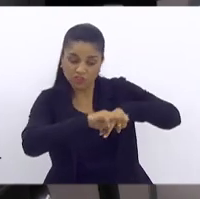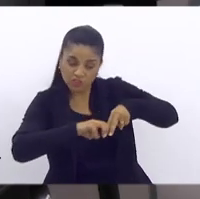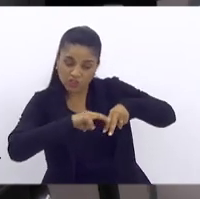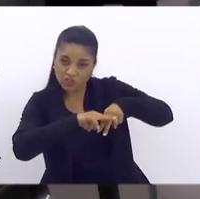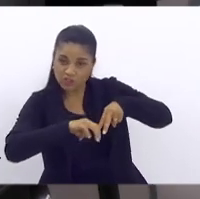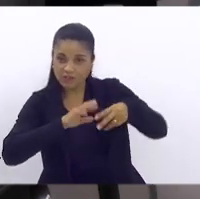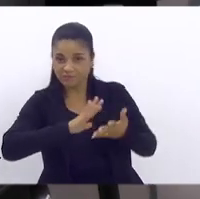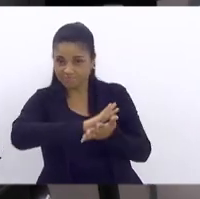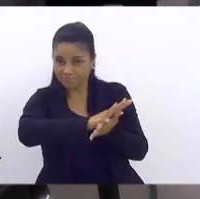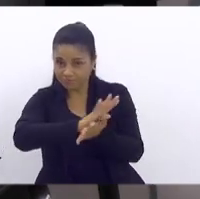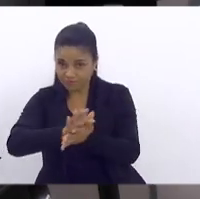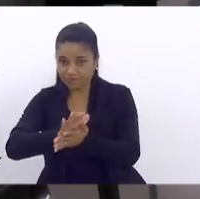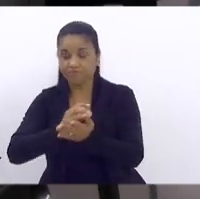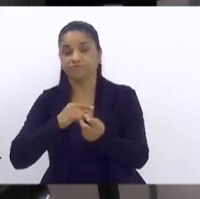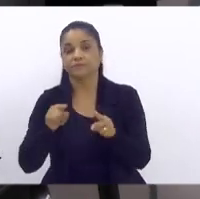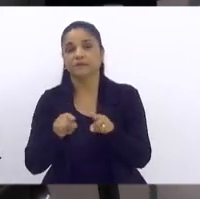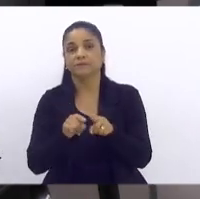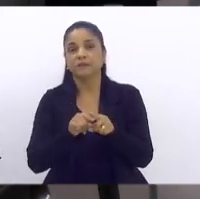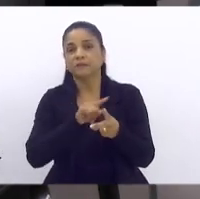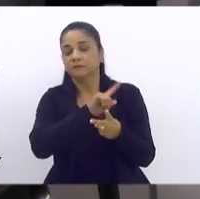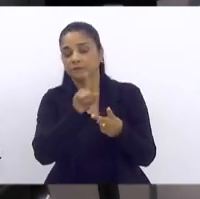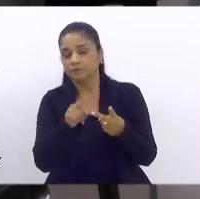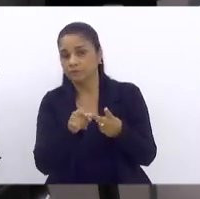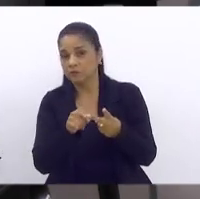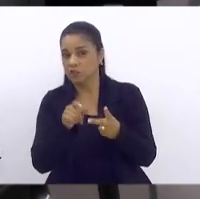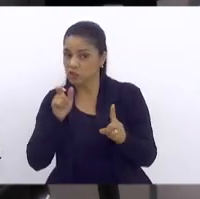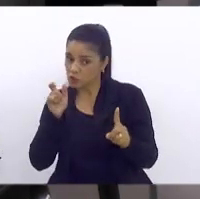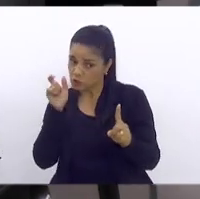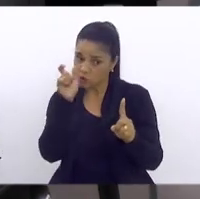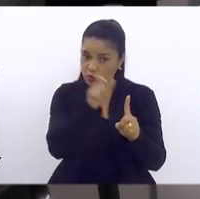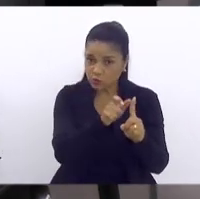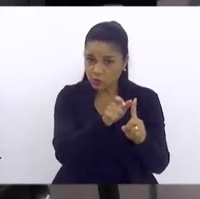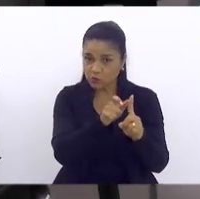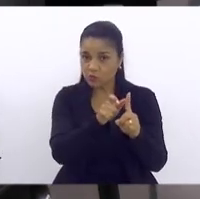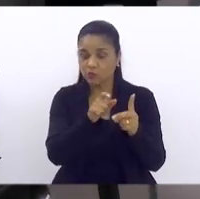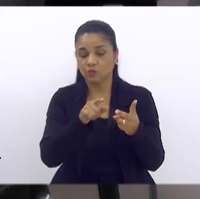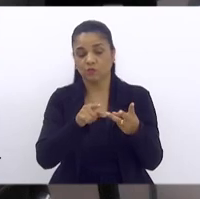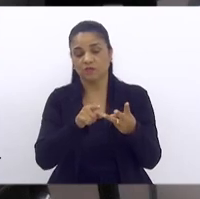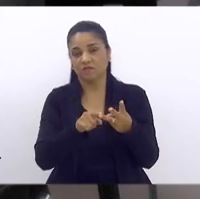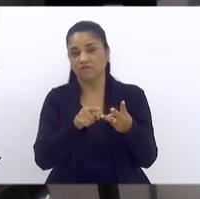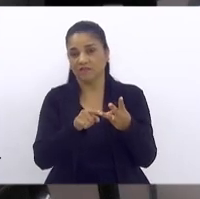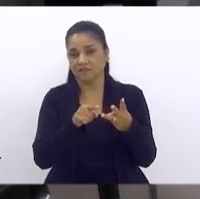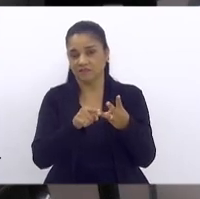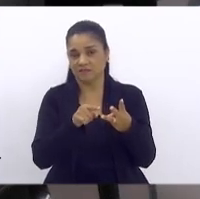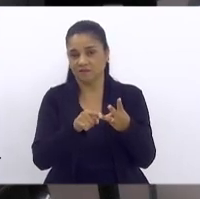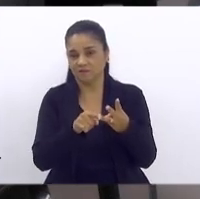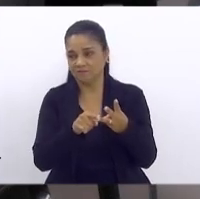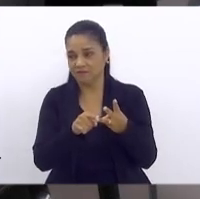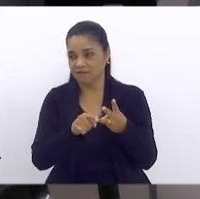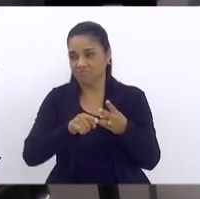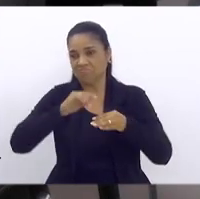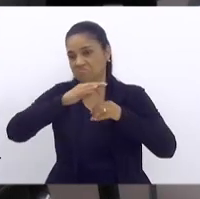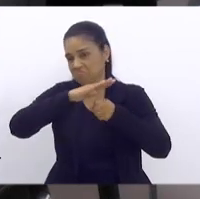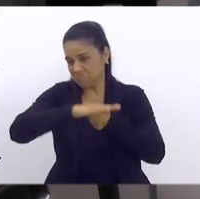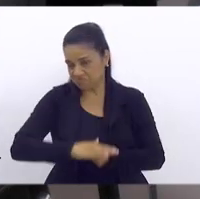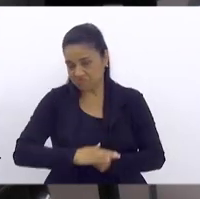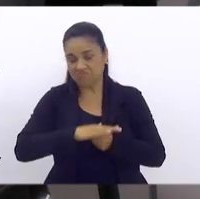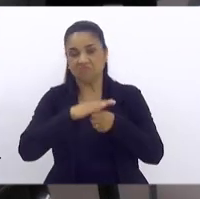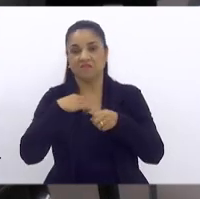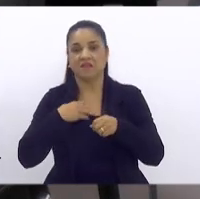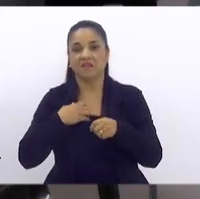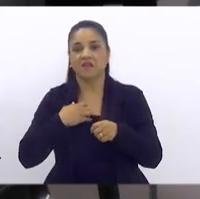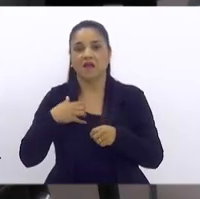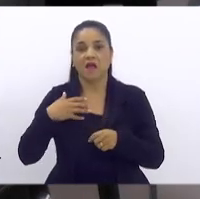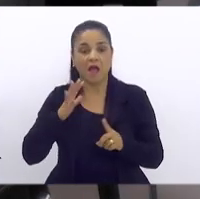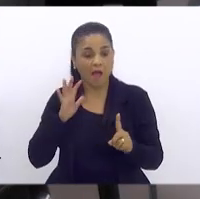por isso a gente enquadrou. A gente tinha insulto, a gente tinha invalidação, ameaça e discurso de ódio. Então,